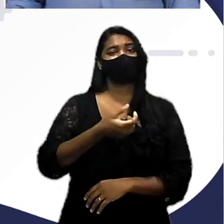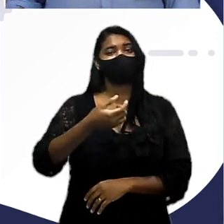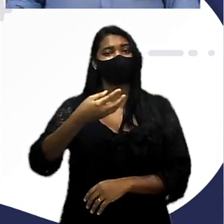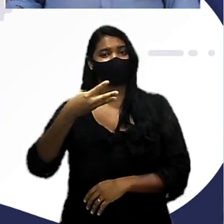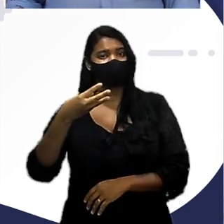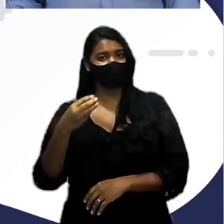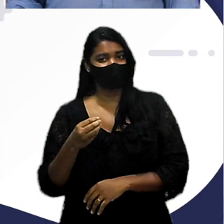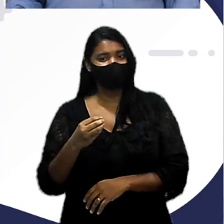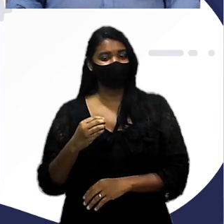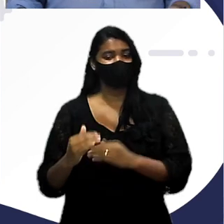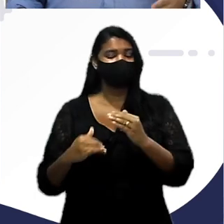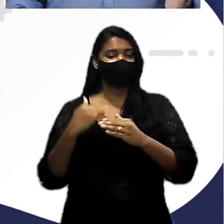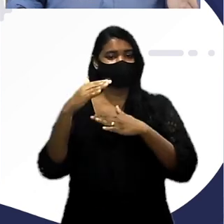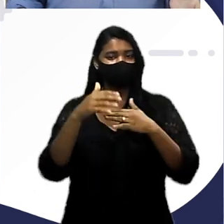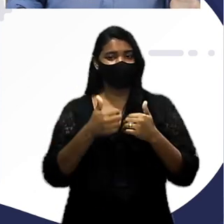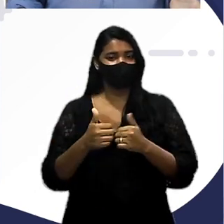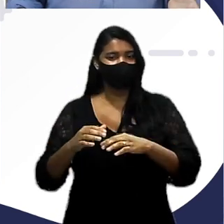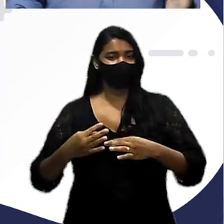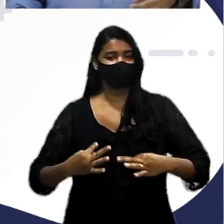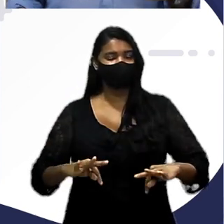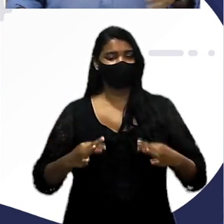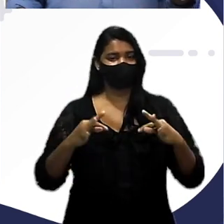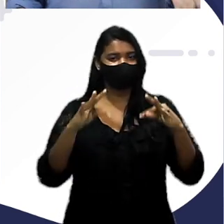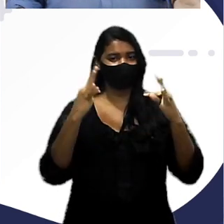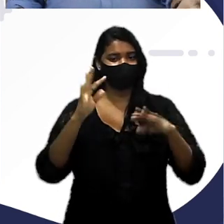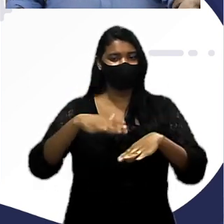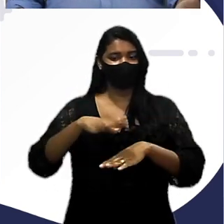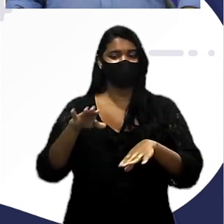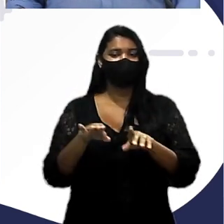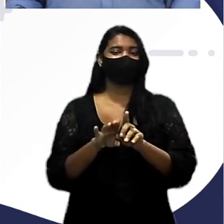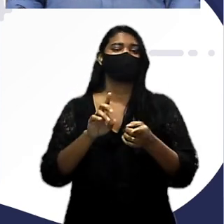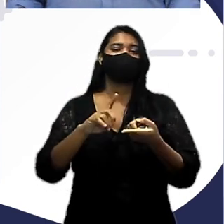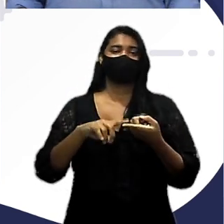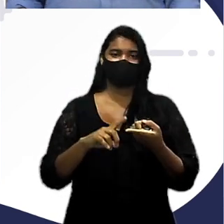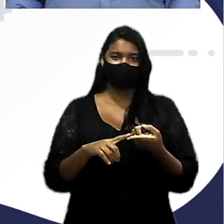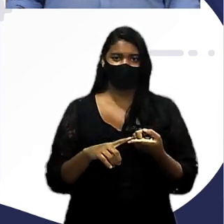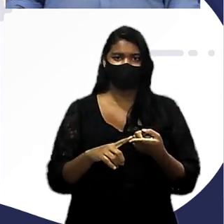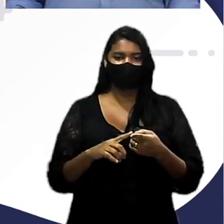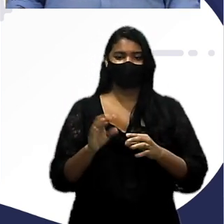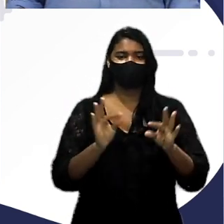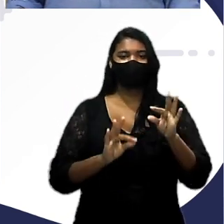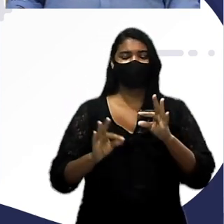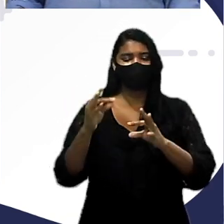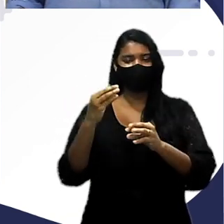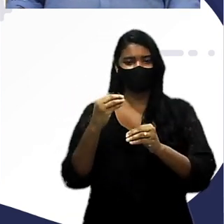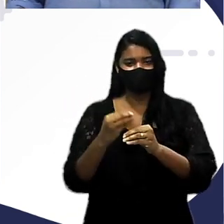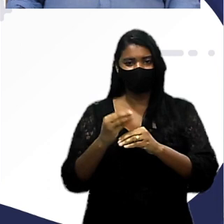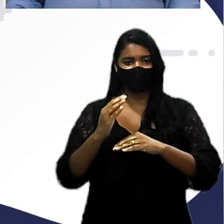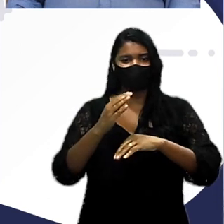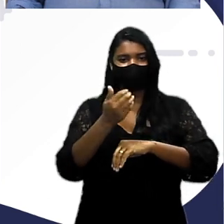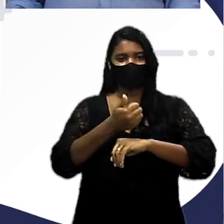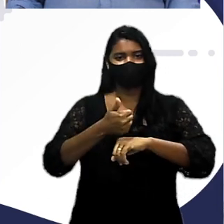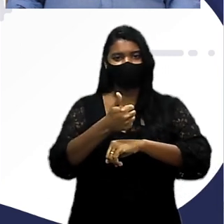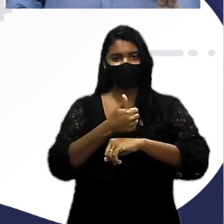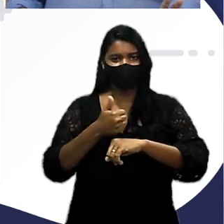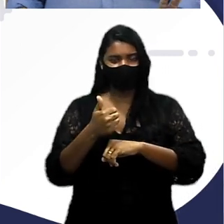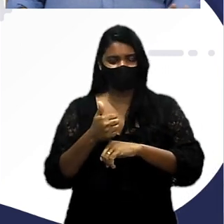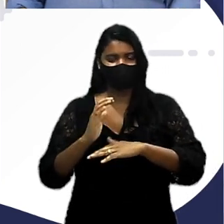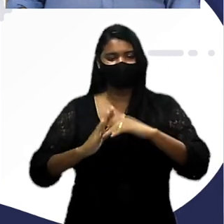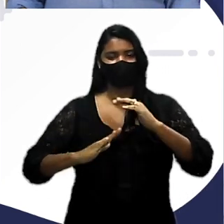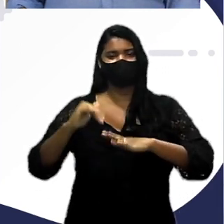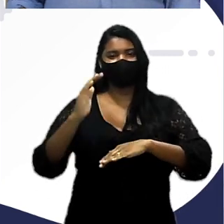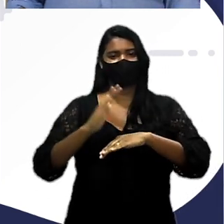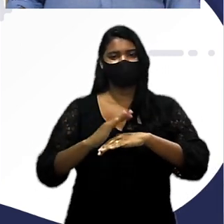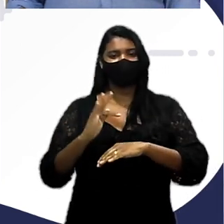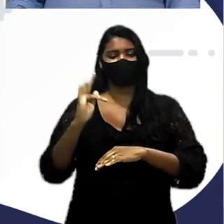de avanços no segmento tecnológico, mas também no campo do profissional. Então a gente vai trazer um